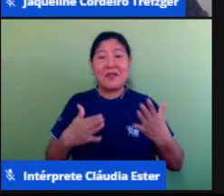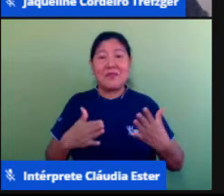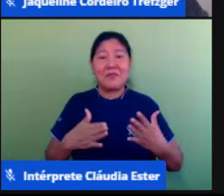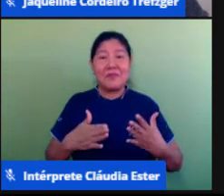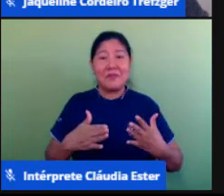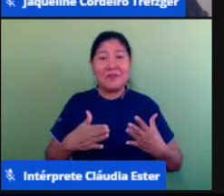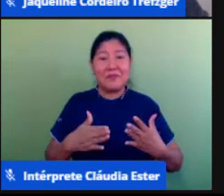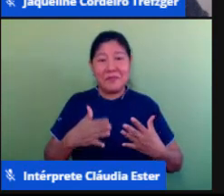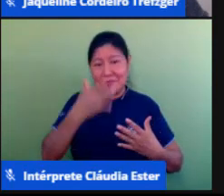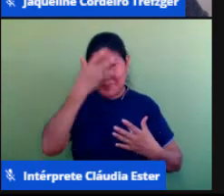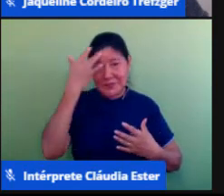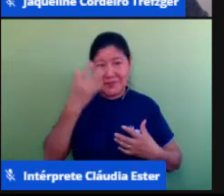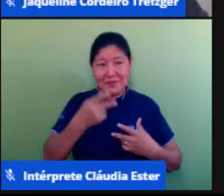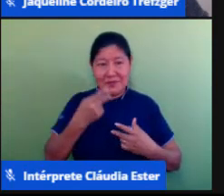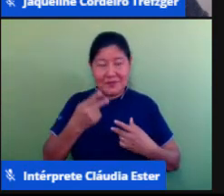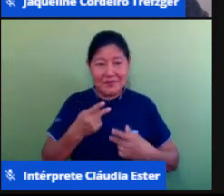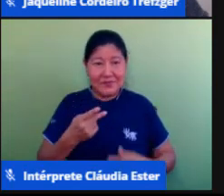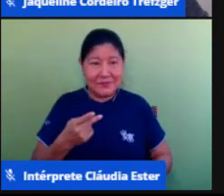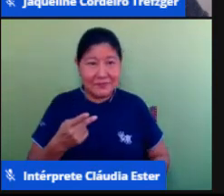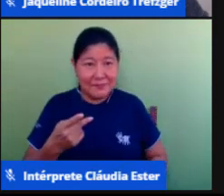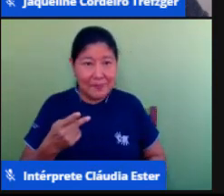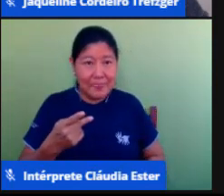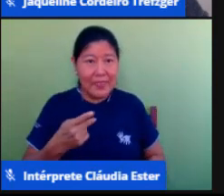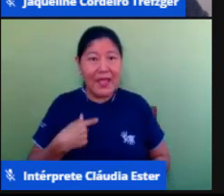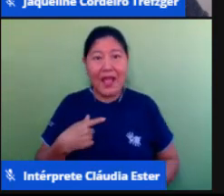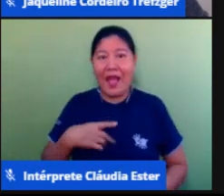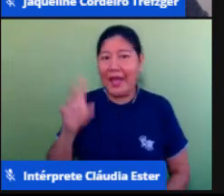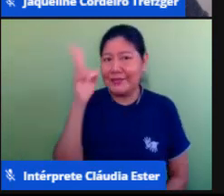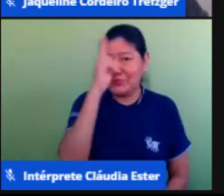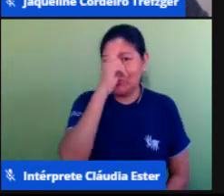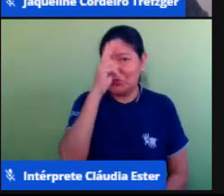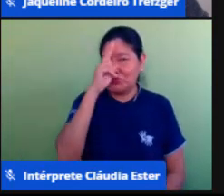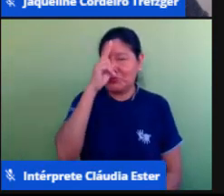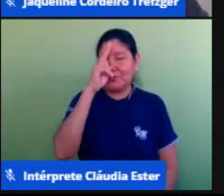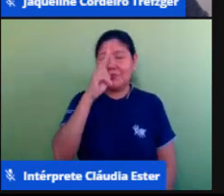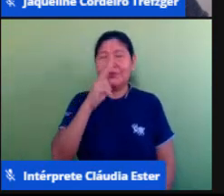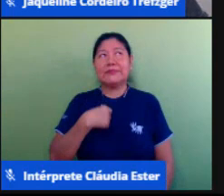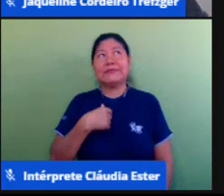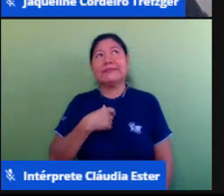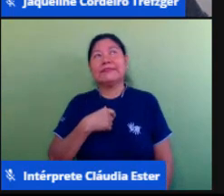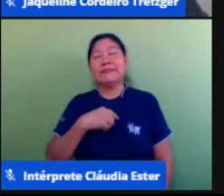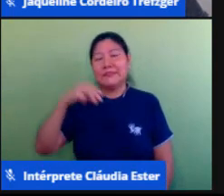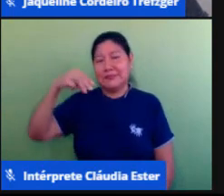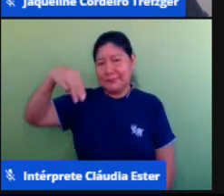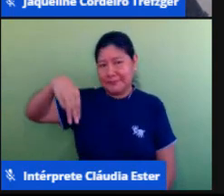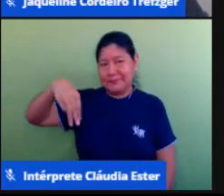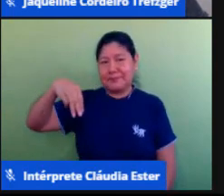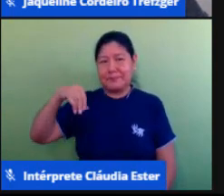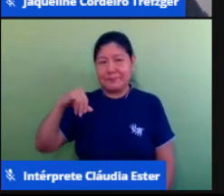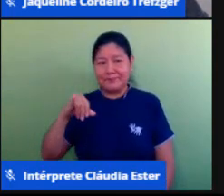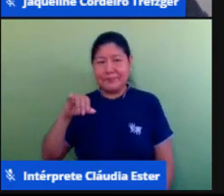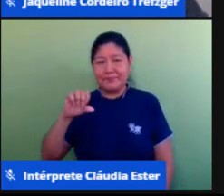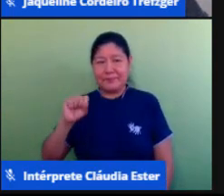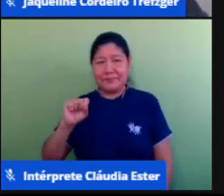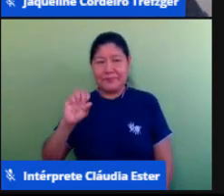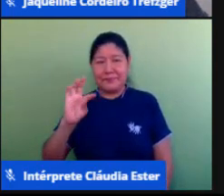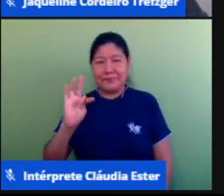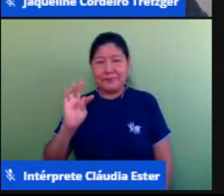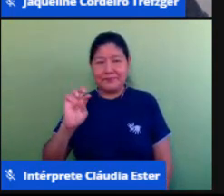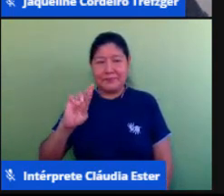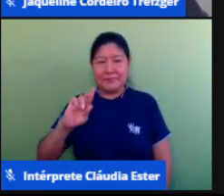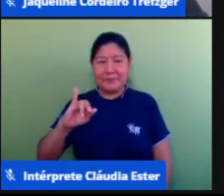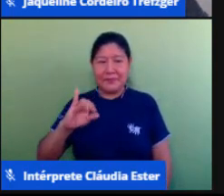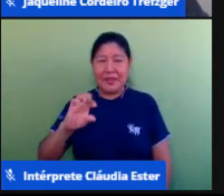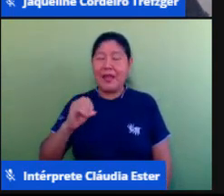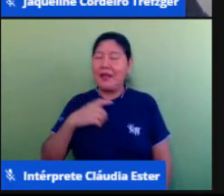do que era, Dai? De contos de mistério. Contos de mistério. Contos de mistério. Aí eu falei sobre